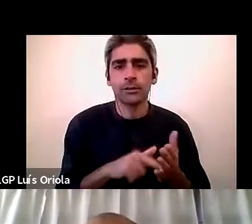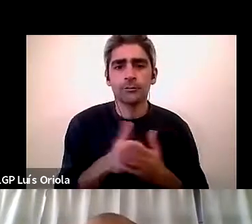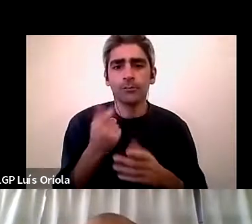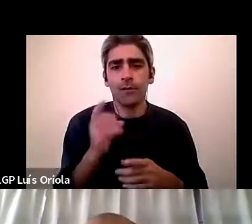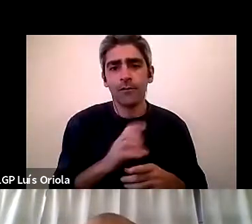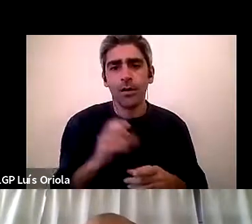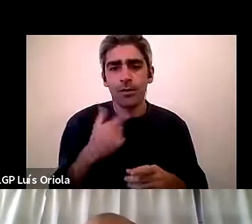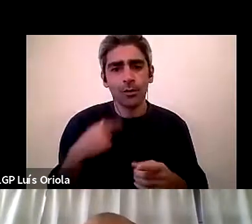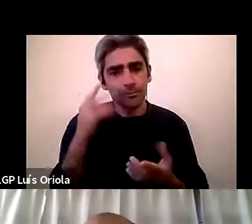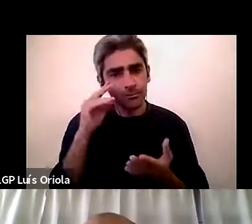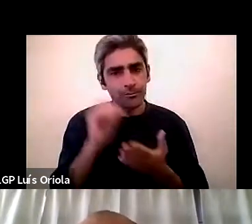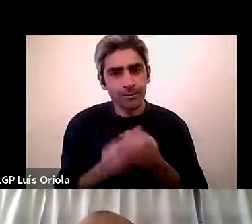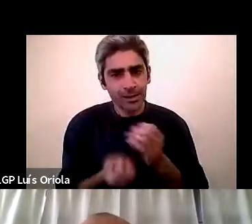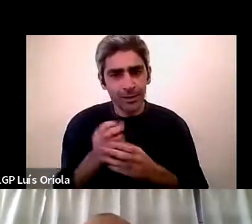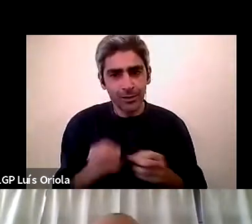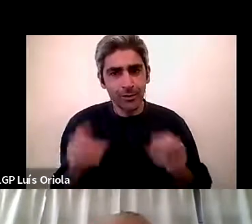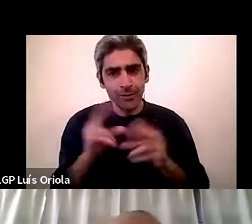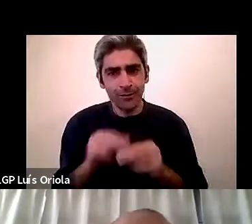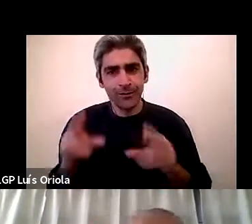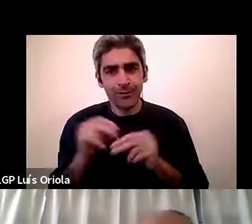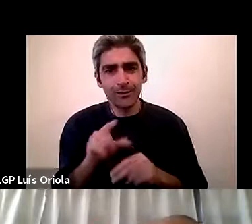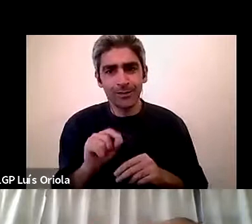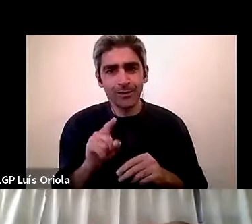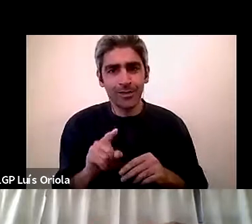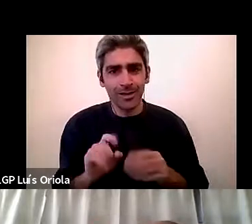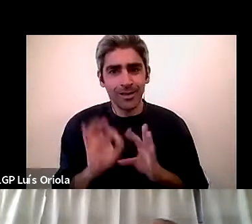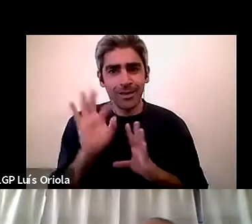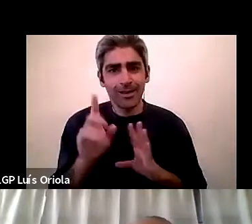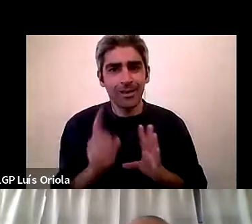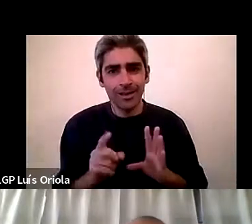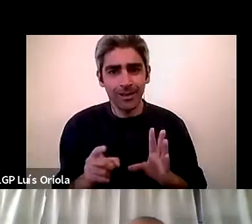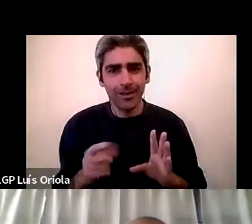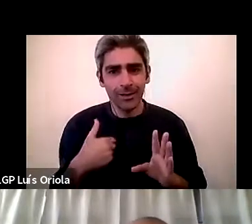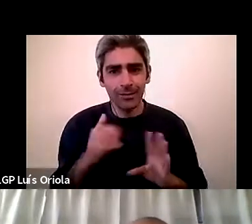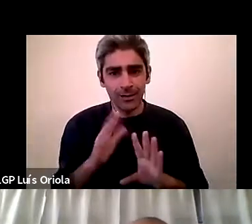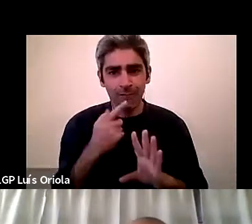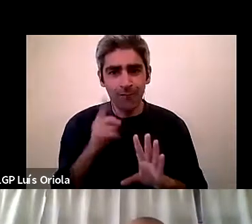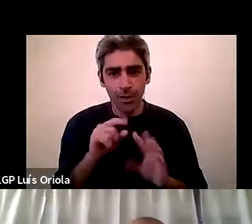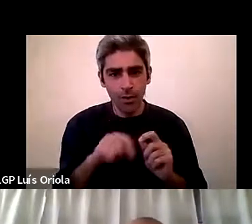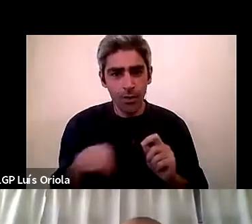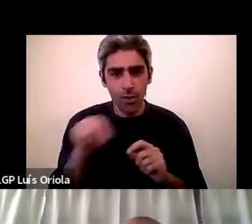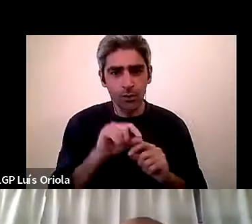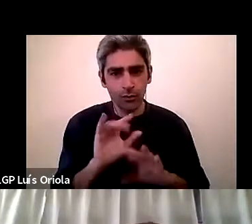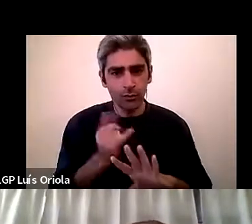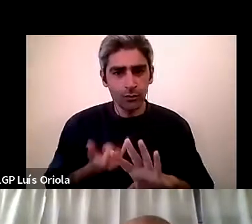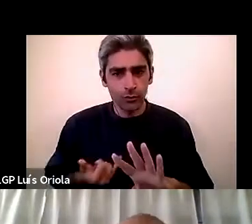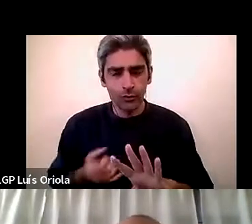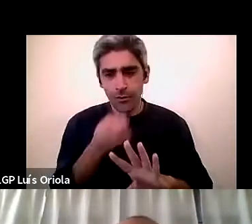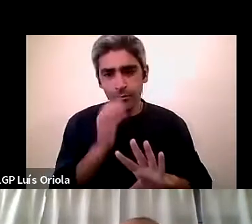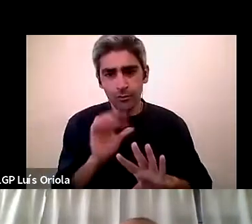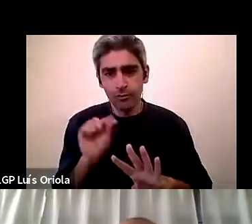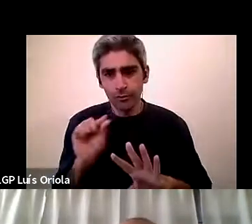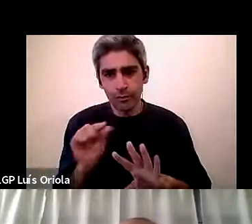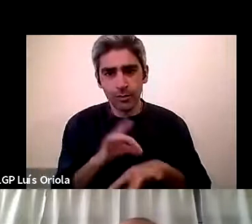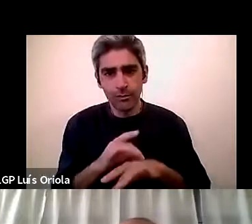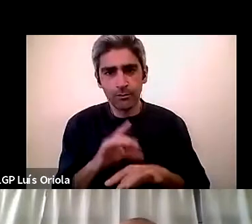de nos reinventarmos, não é? É um bocado essa a mensagem. Nós já vamos voltar ainda a falar mais do